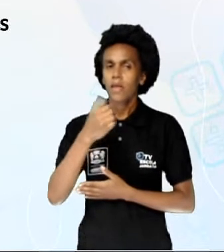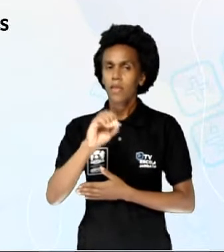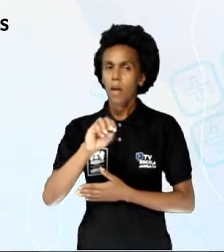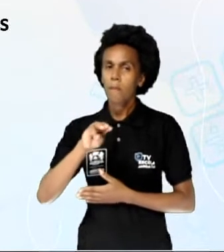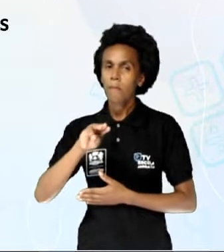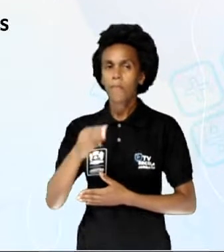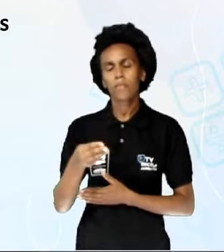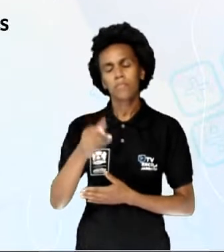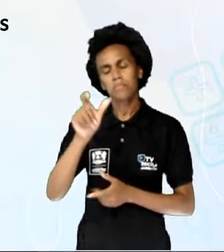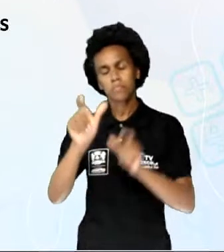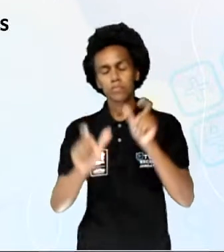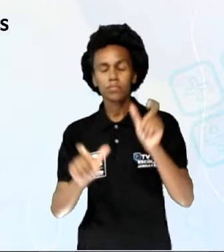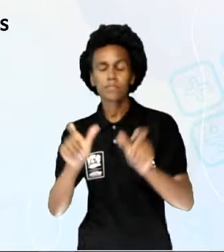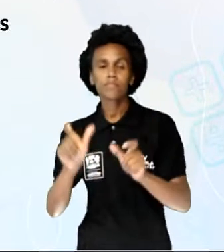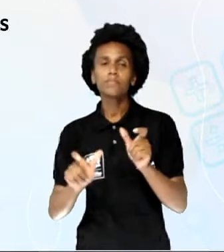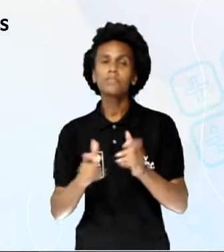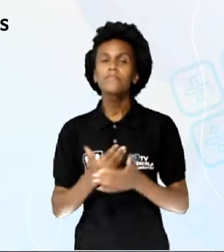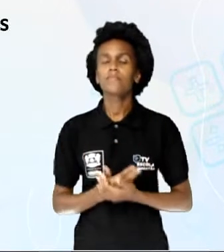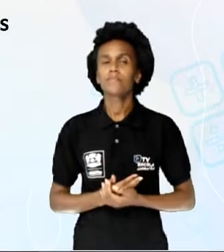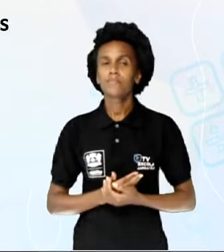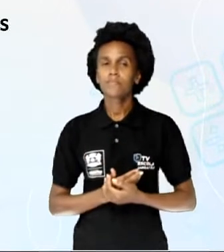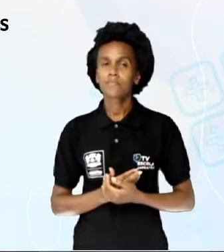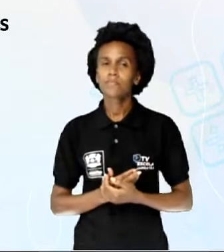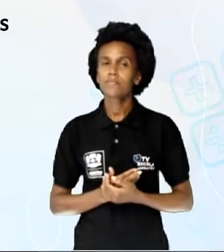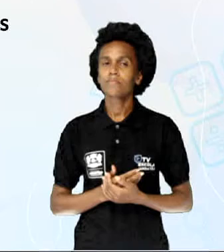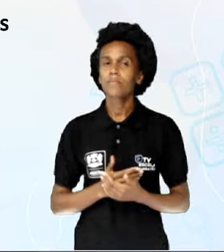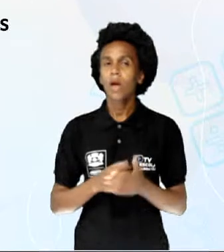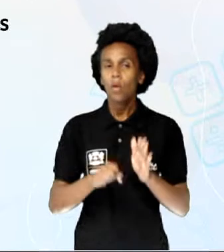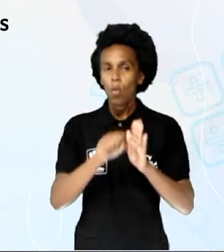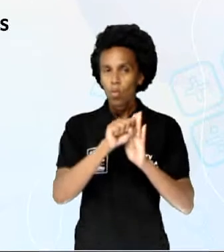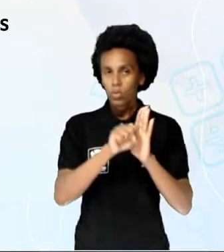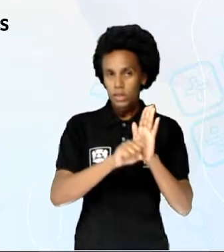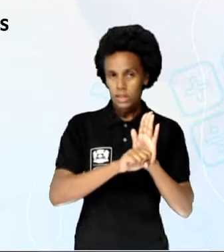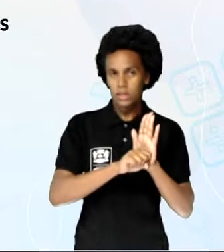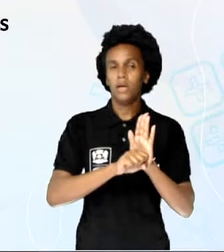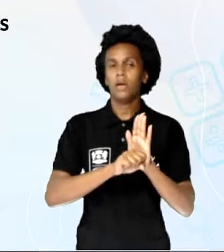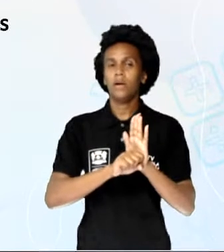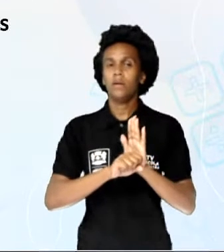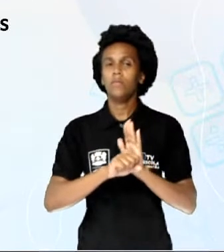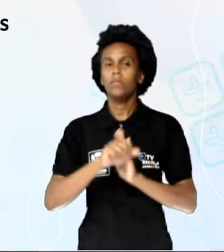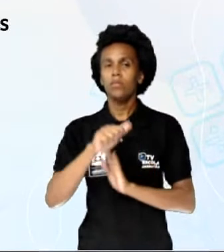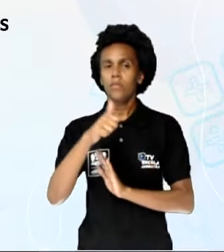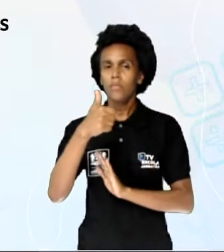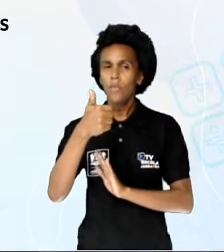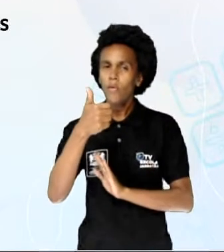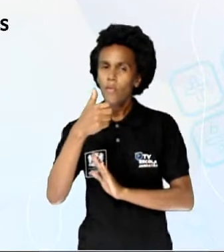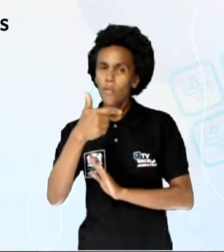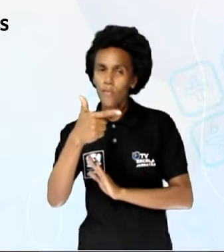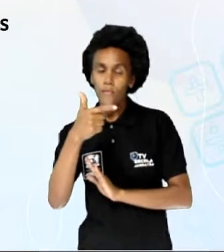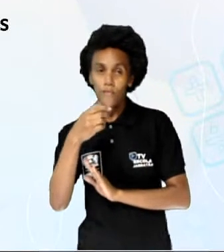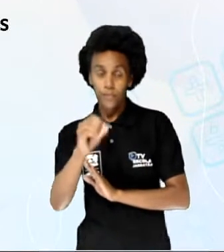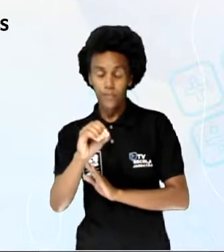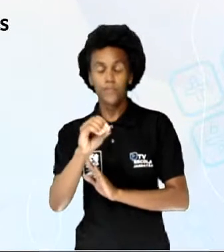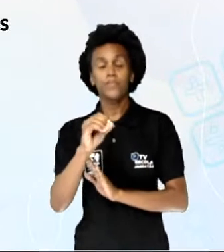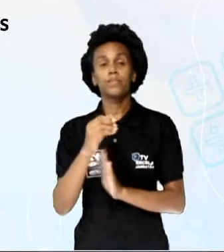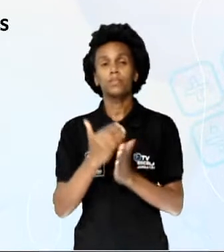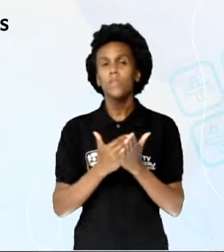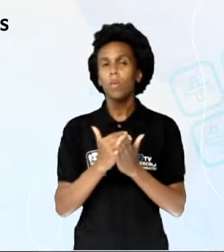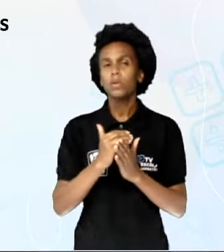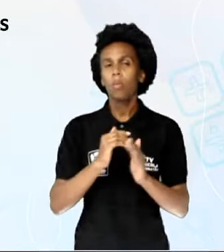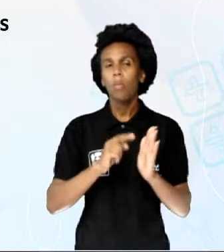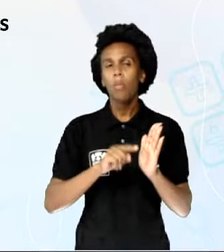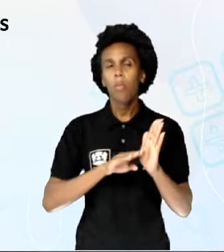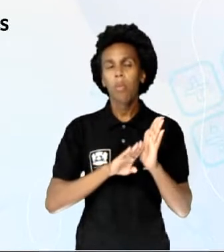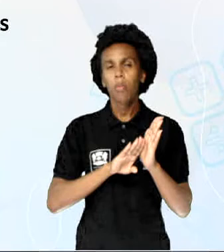século 20, com 17 milhões, ó, 1920, 30 milhões, ali foi subindo, ó.